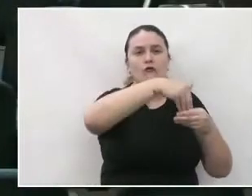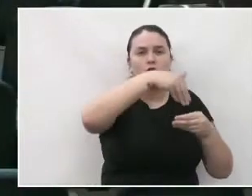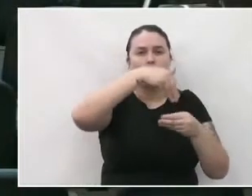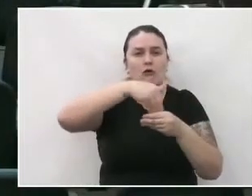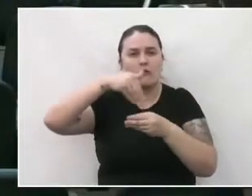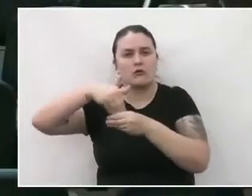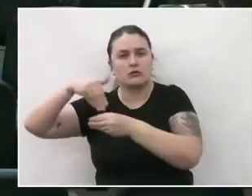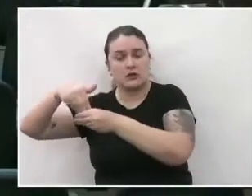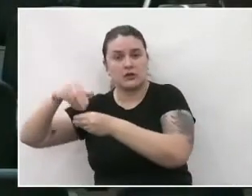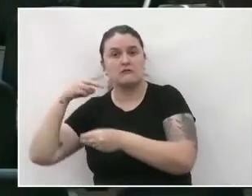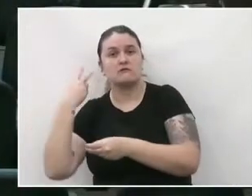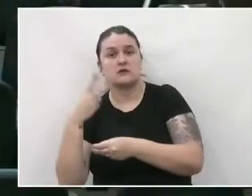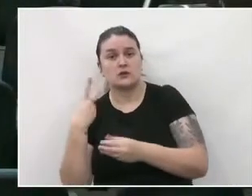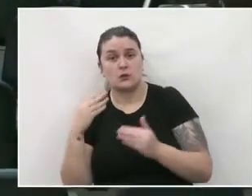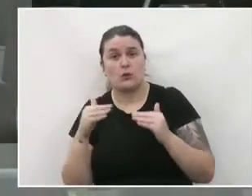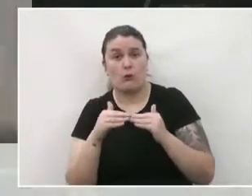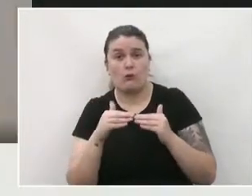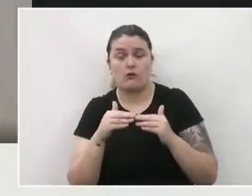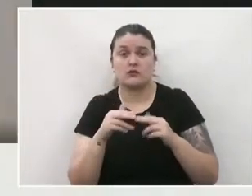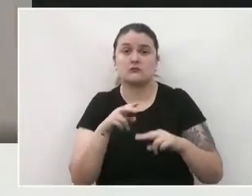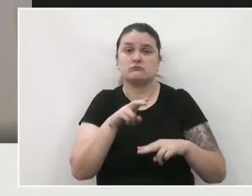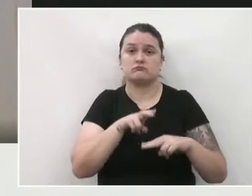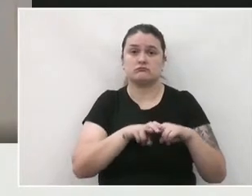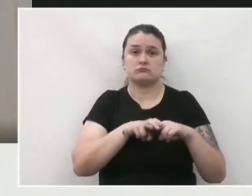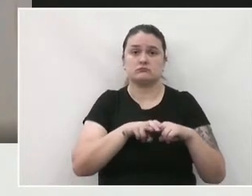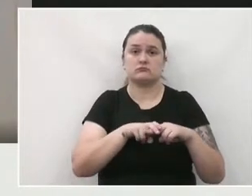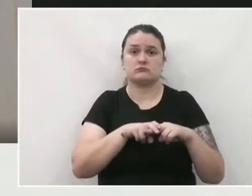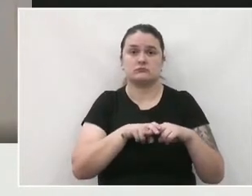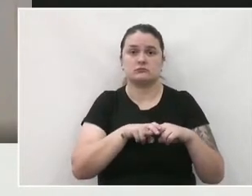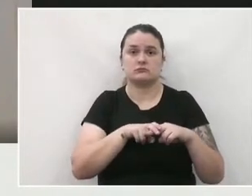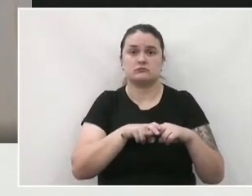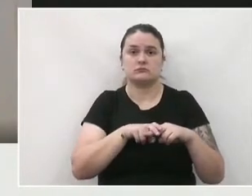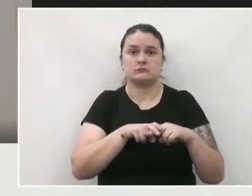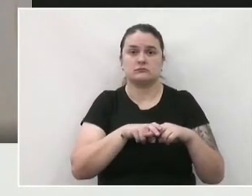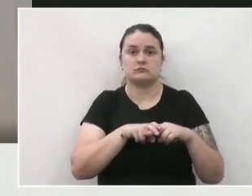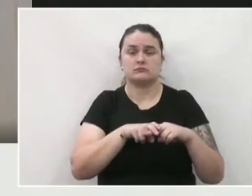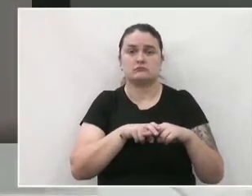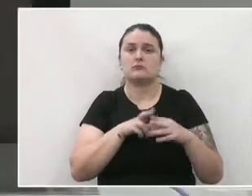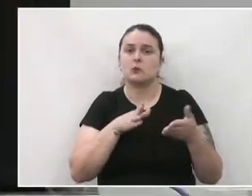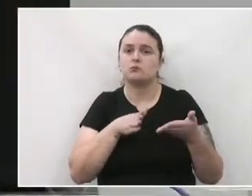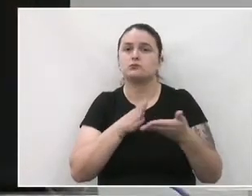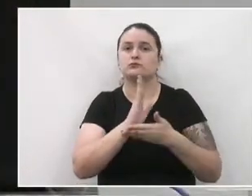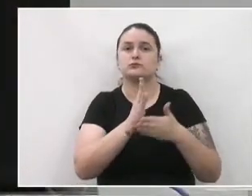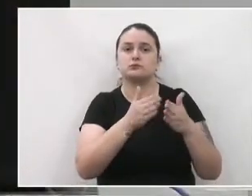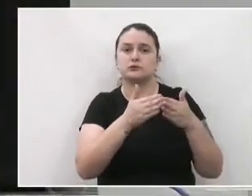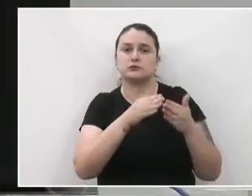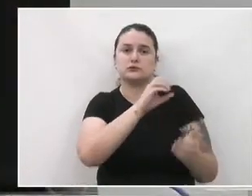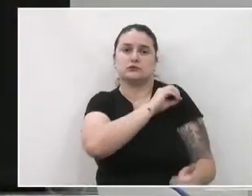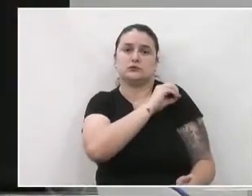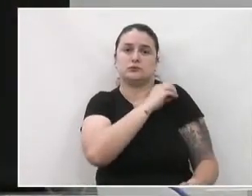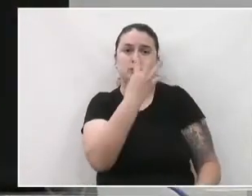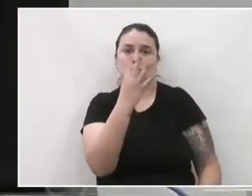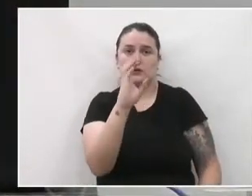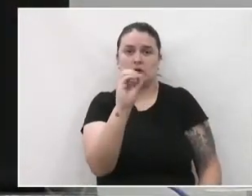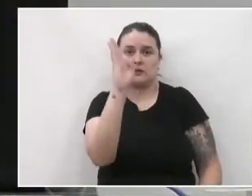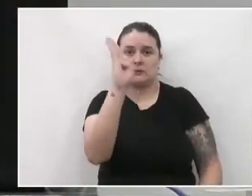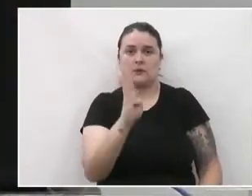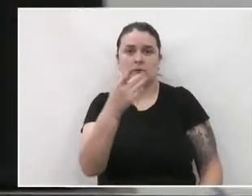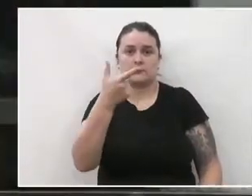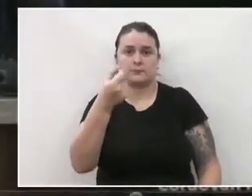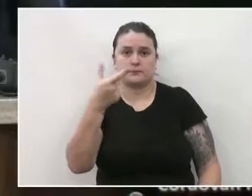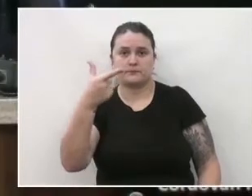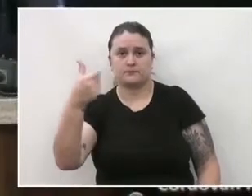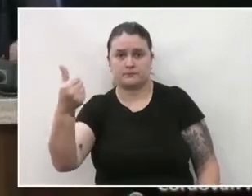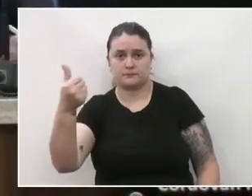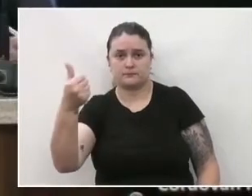votação. Senhores vereadores que aprovam, permaneçam como estão. Aprovado o requerimento número 40, 2021.